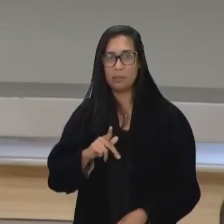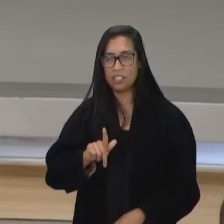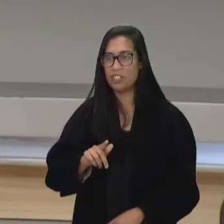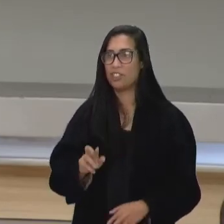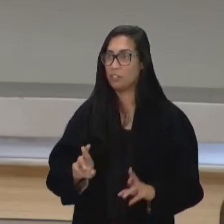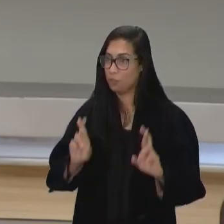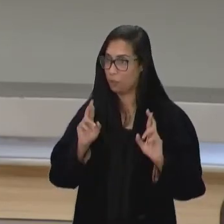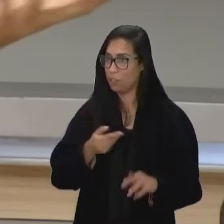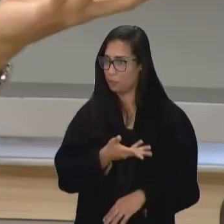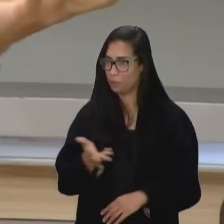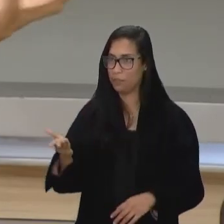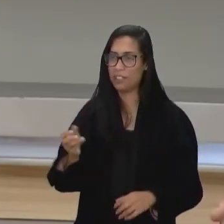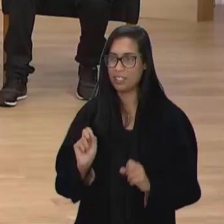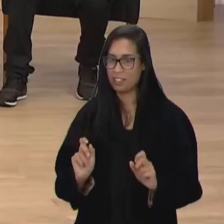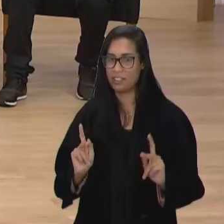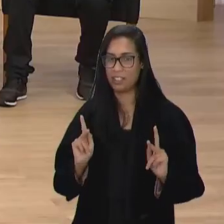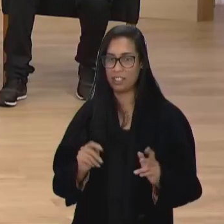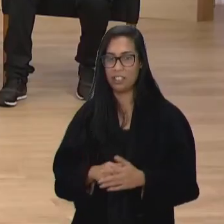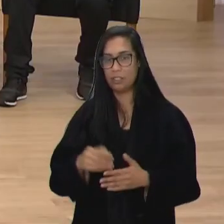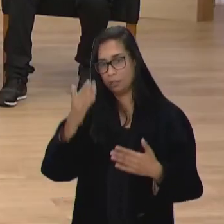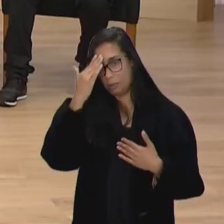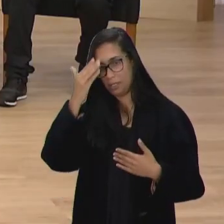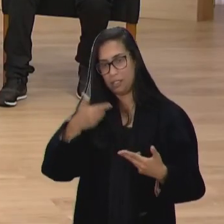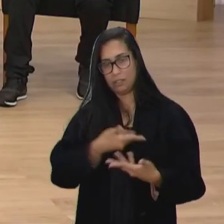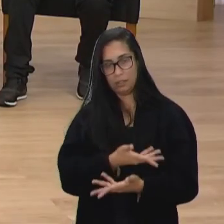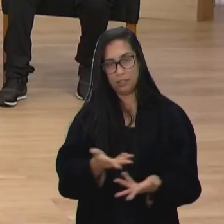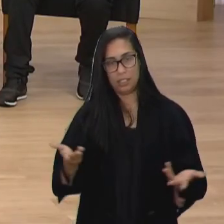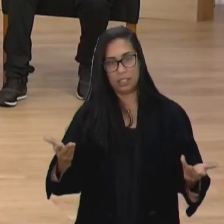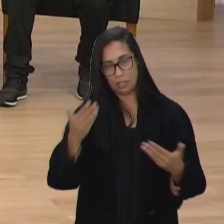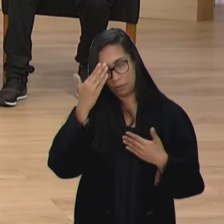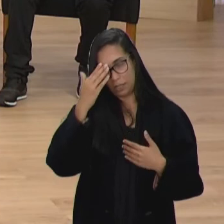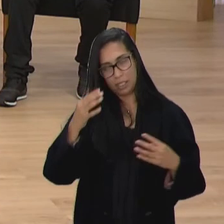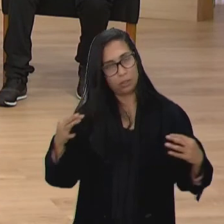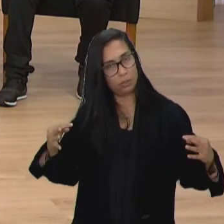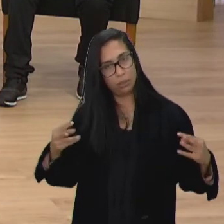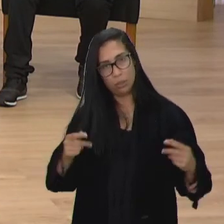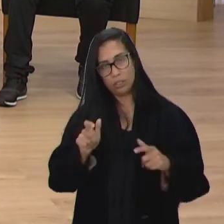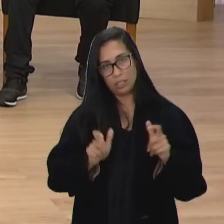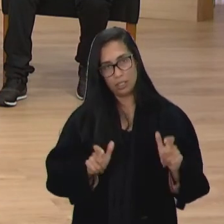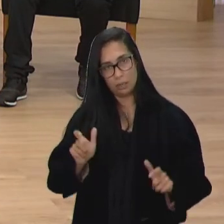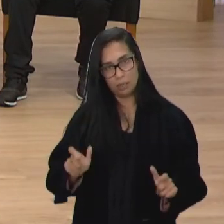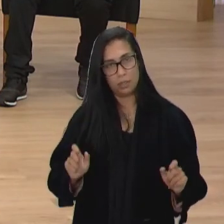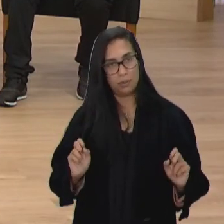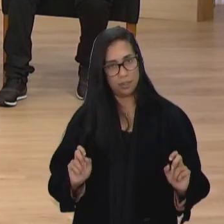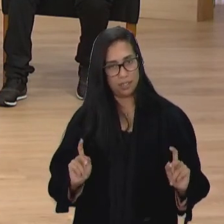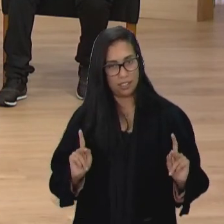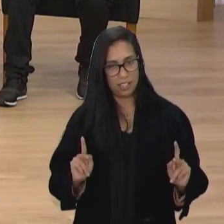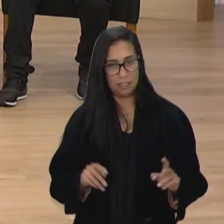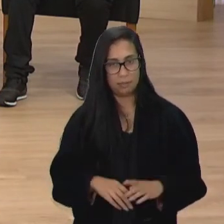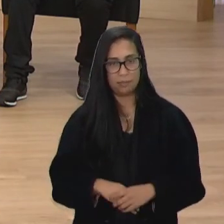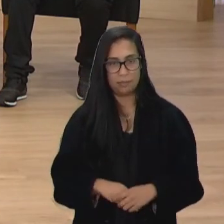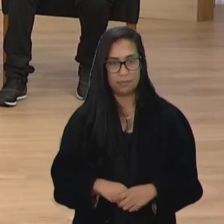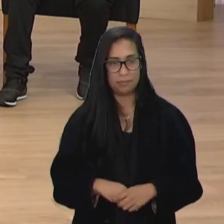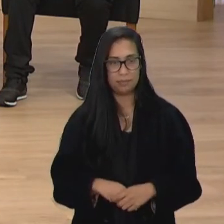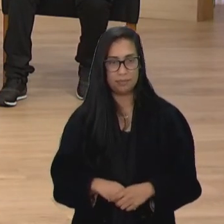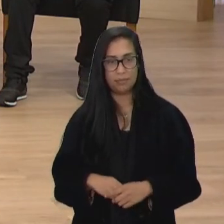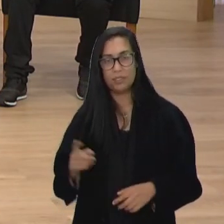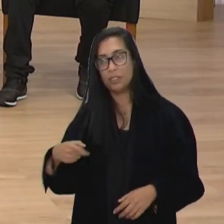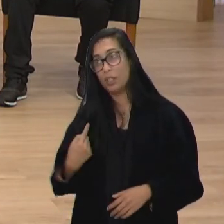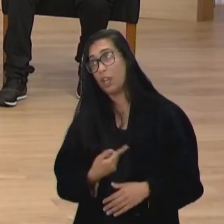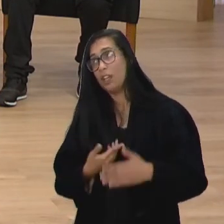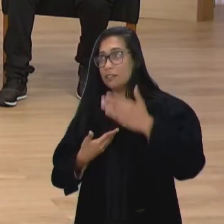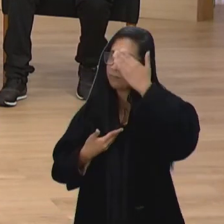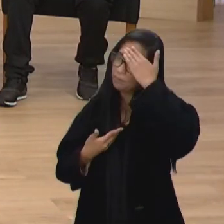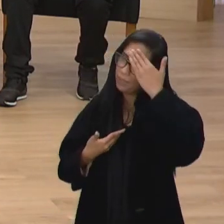ser sensacional. Então, pessoal, muito obrigado aí. Muito obrigado, Felipe, Vinícius, Nicolas, Isabelle. Nós que te agradecemos.